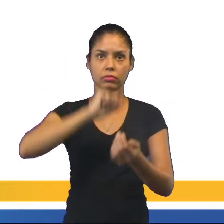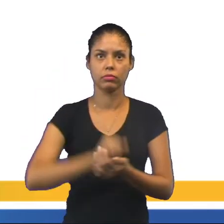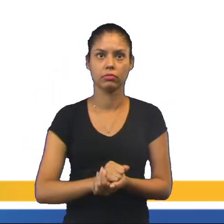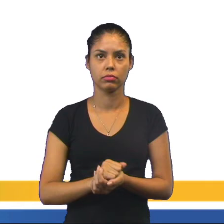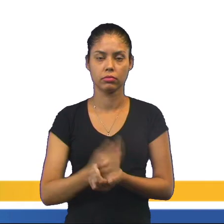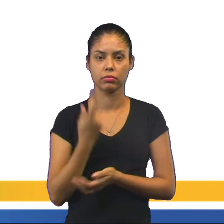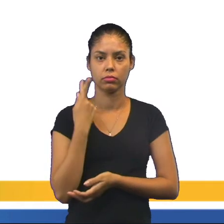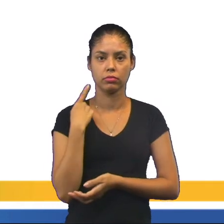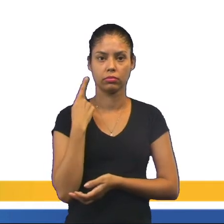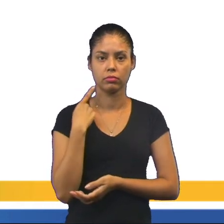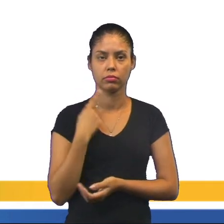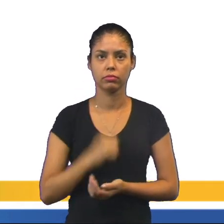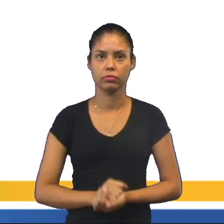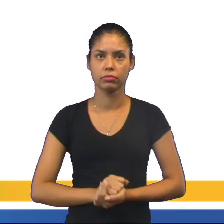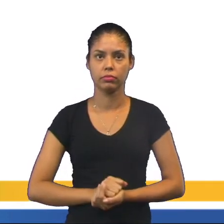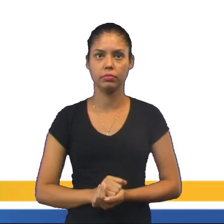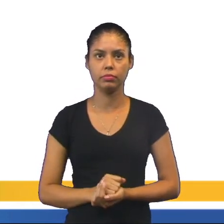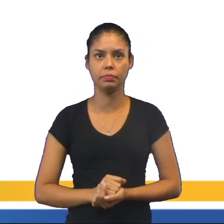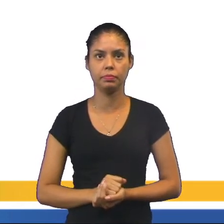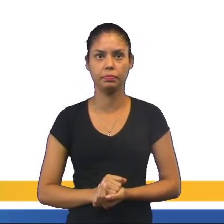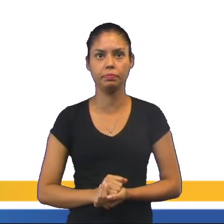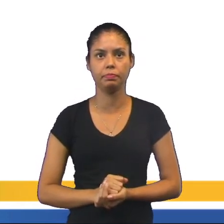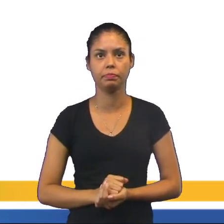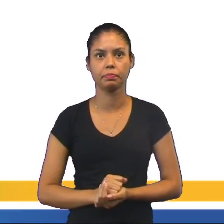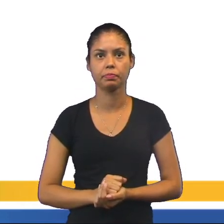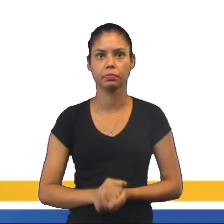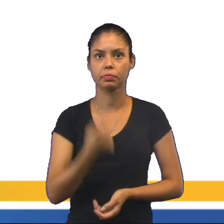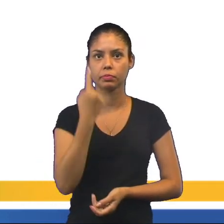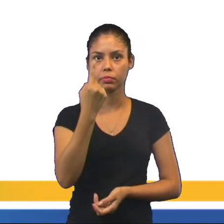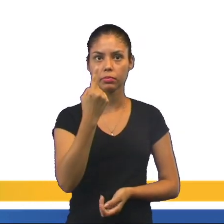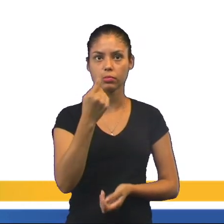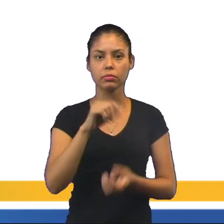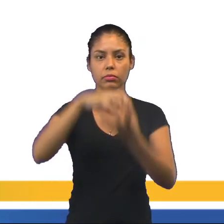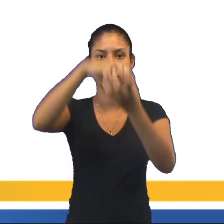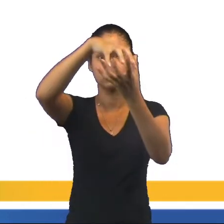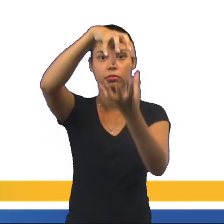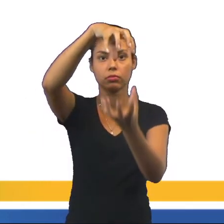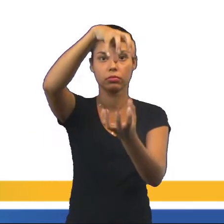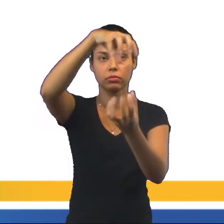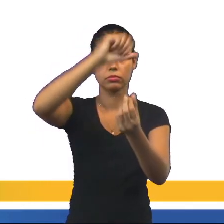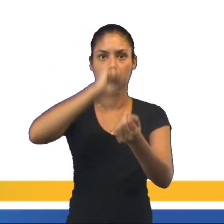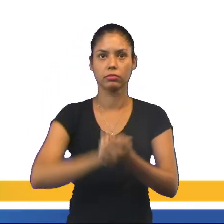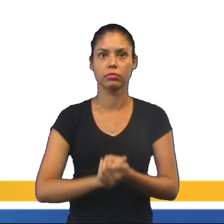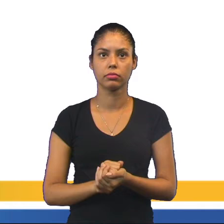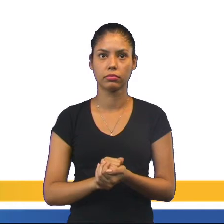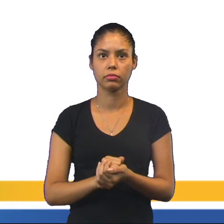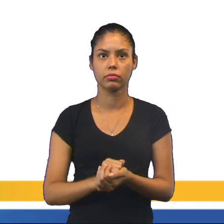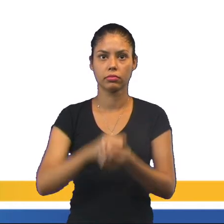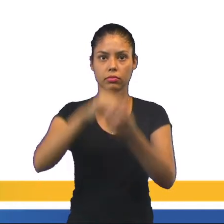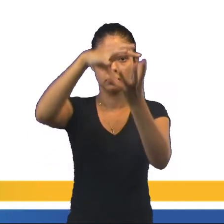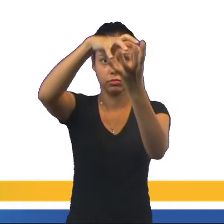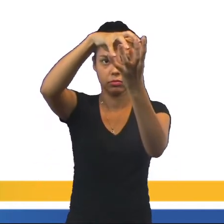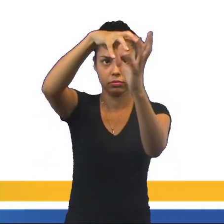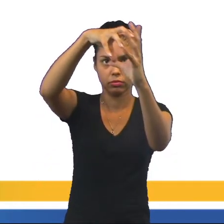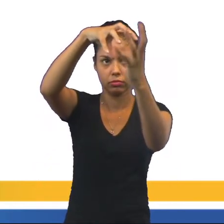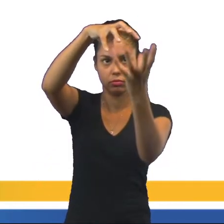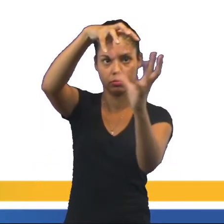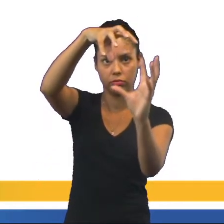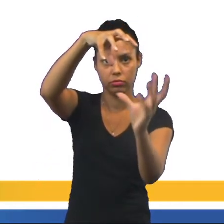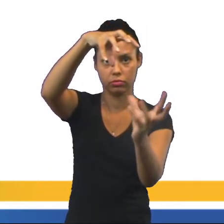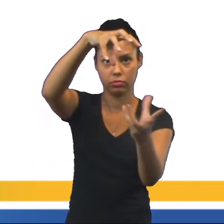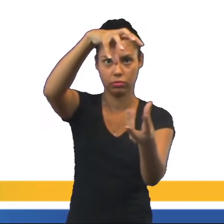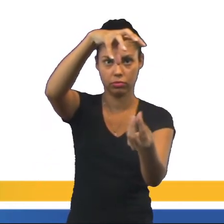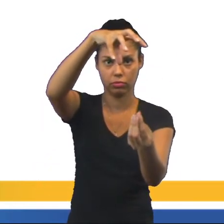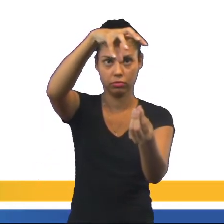3, pulmões. Na letra D, 1, brônquio, 2, bronquíolo e